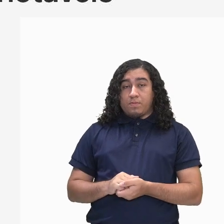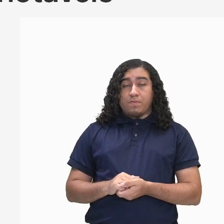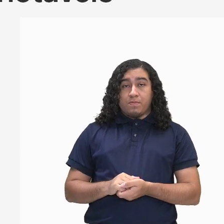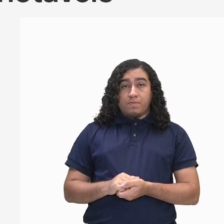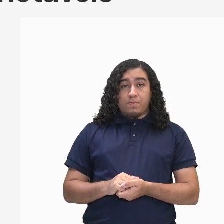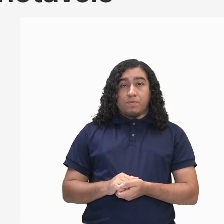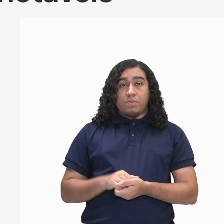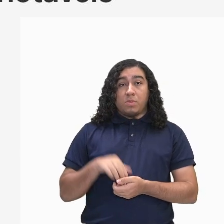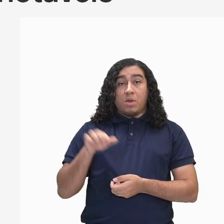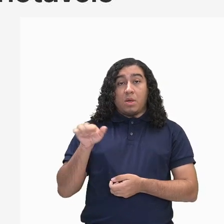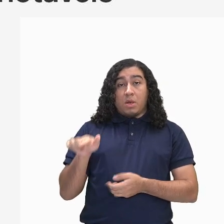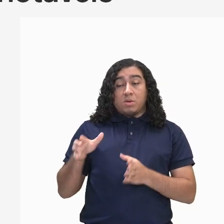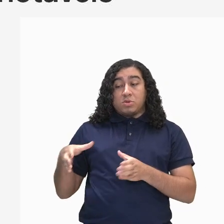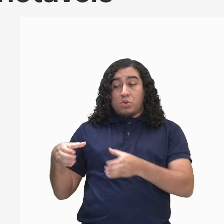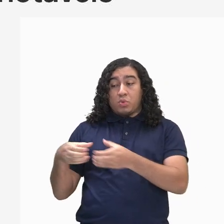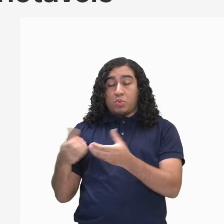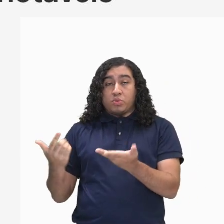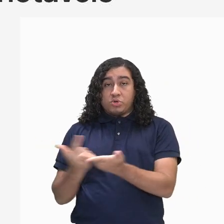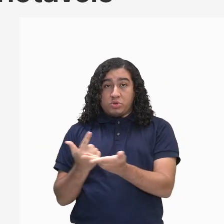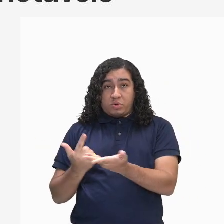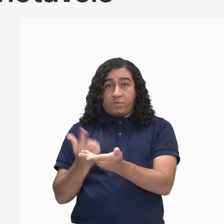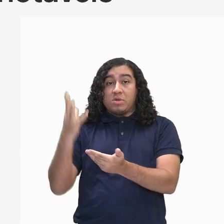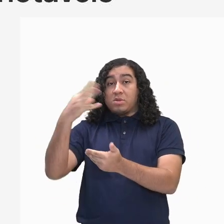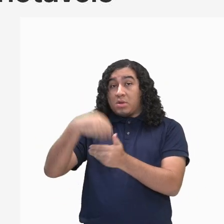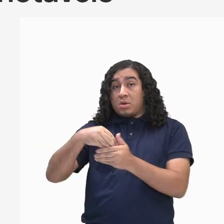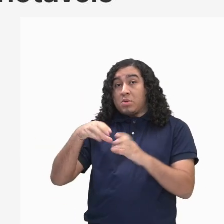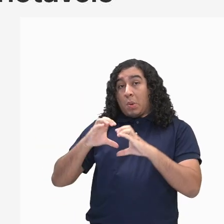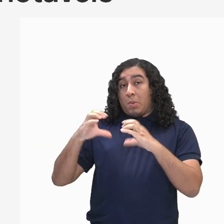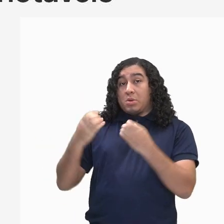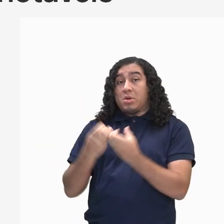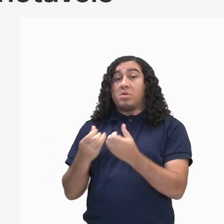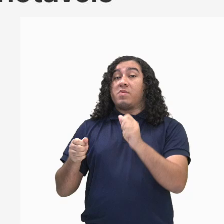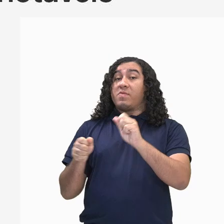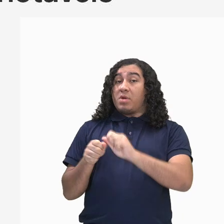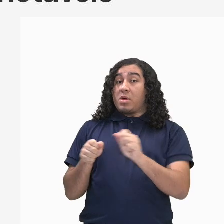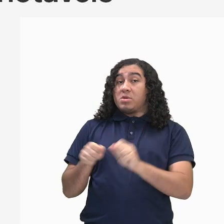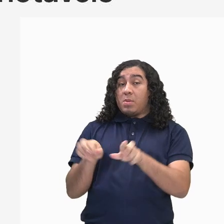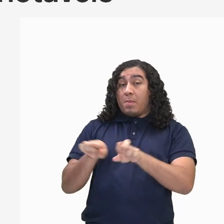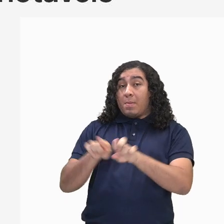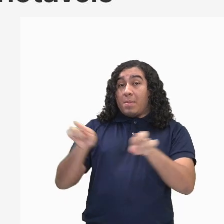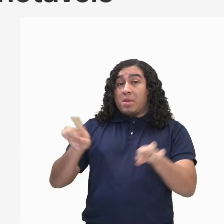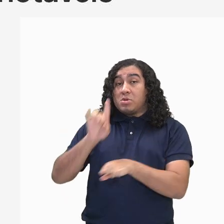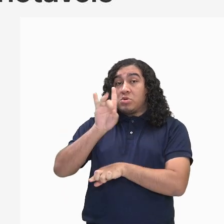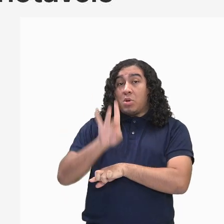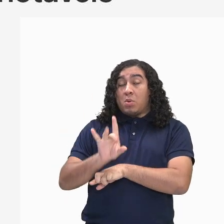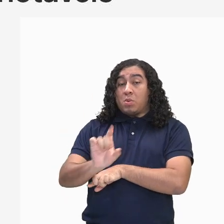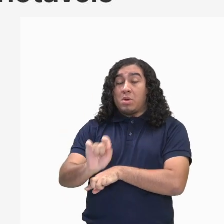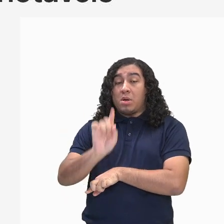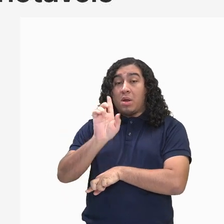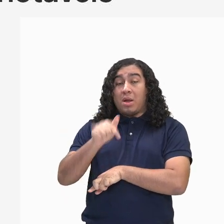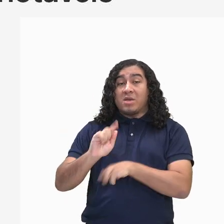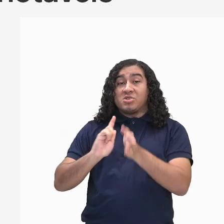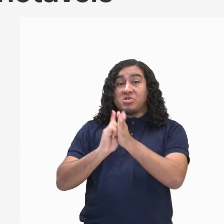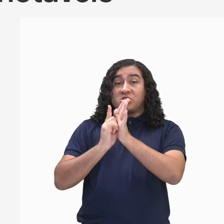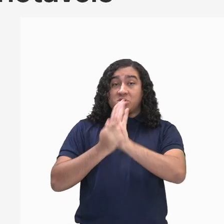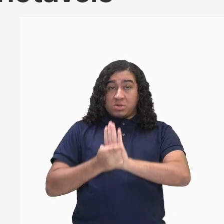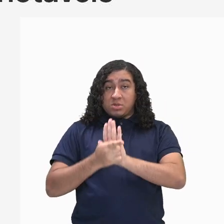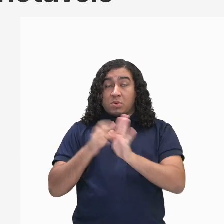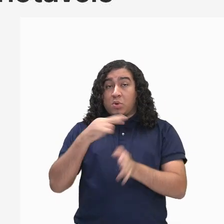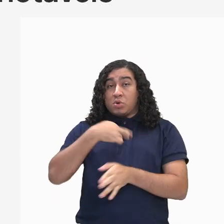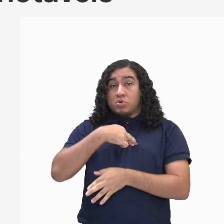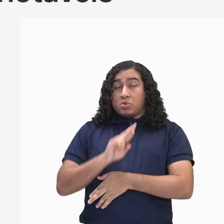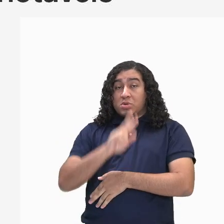produzidos também dentro da comunidade religiosa, mas são feitos por membros notáveis